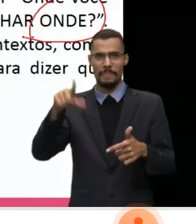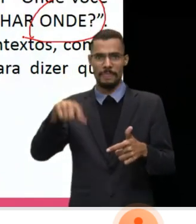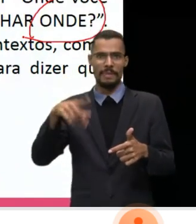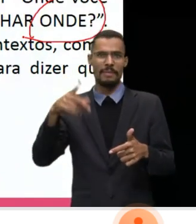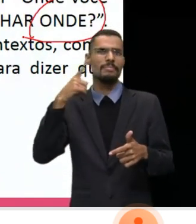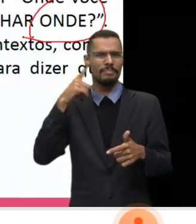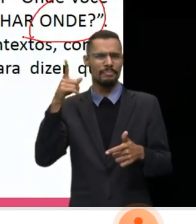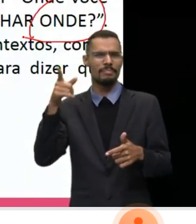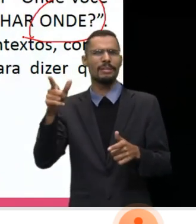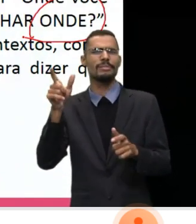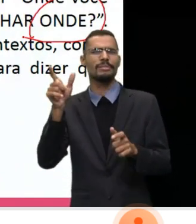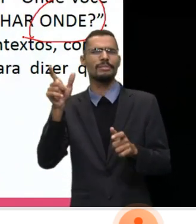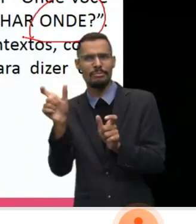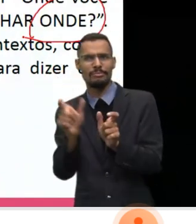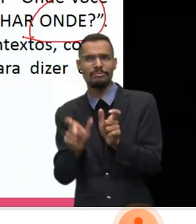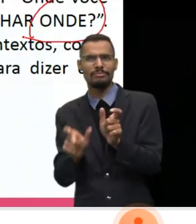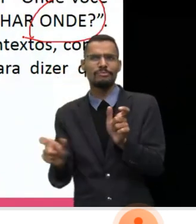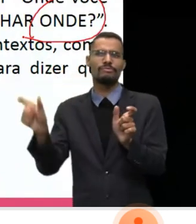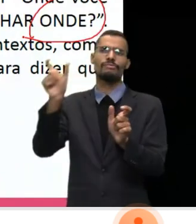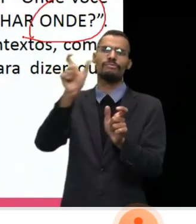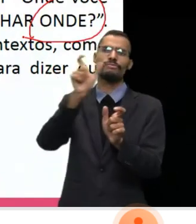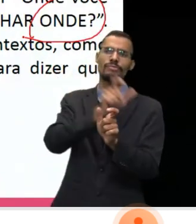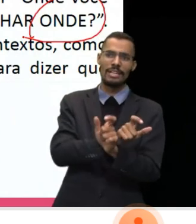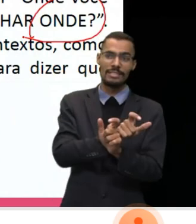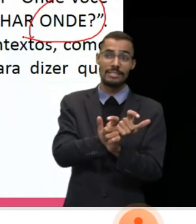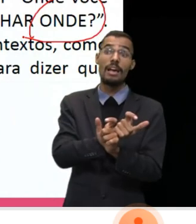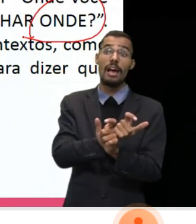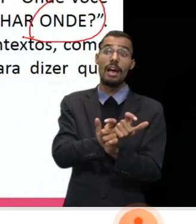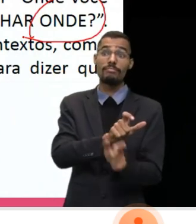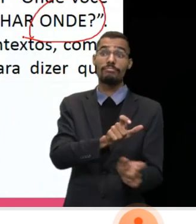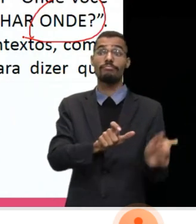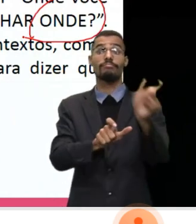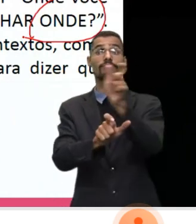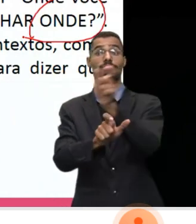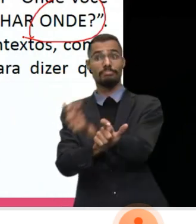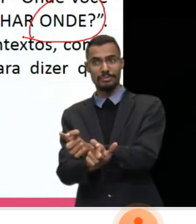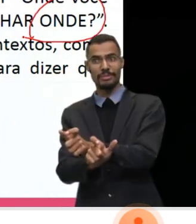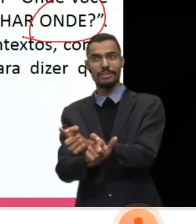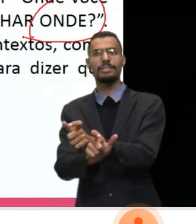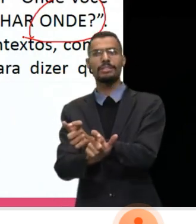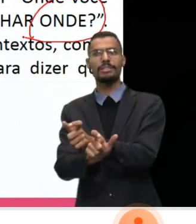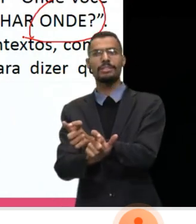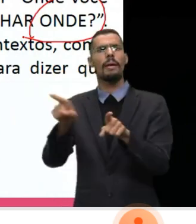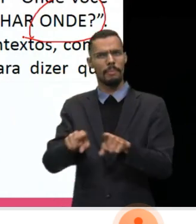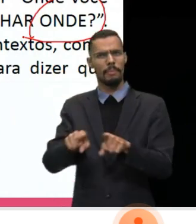os pronomes eles vão ficar no final da frase. No entanto, ele pode se repetir